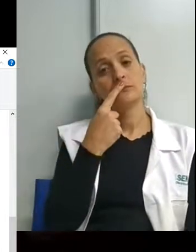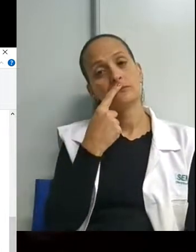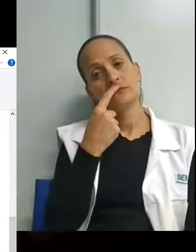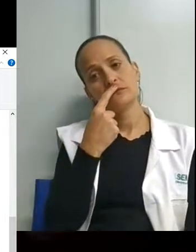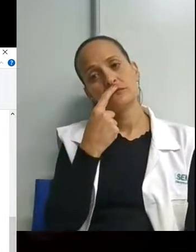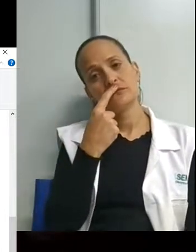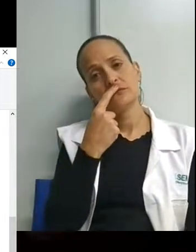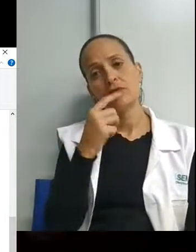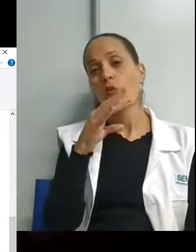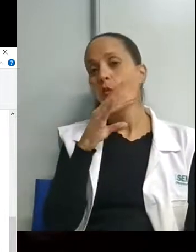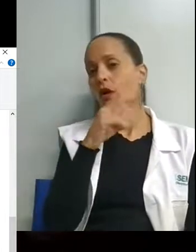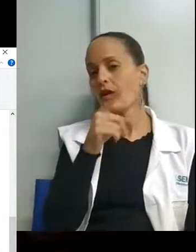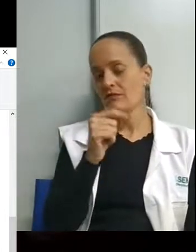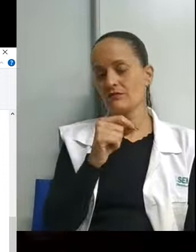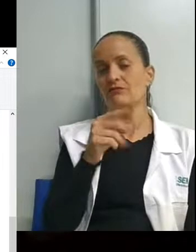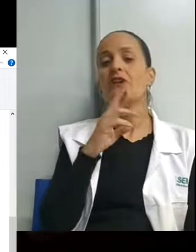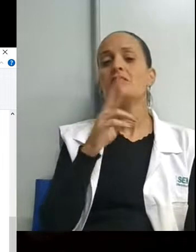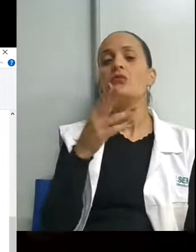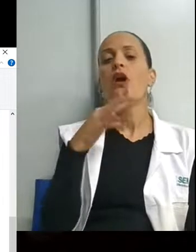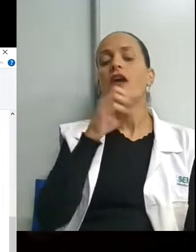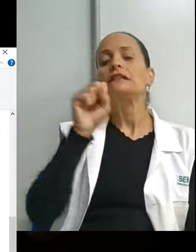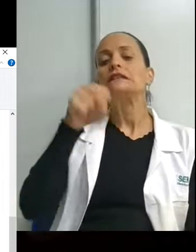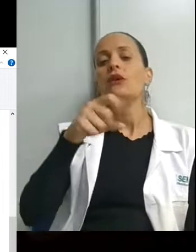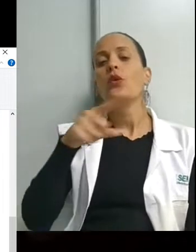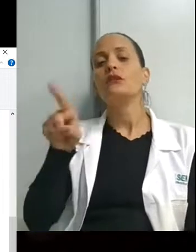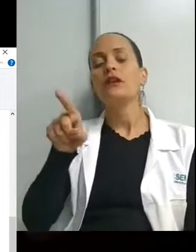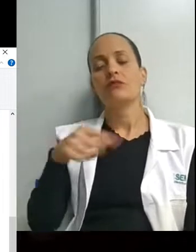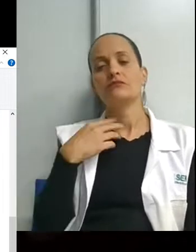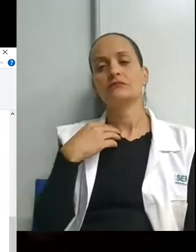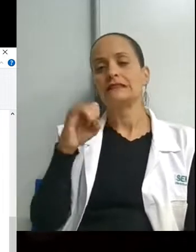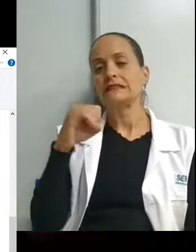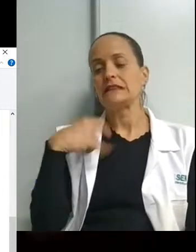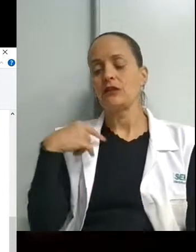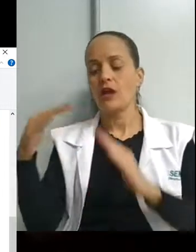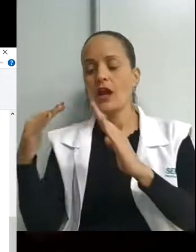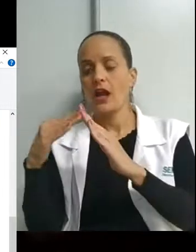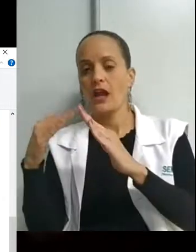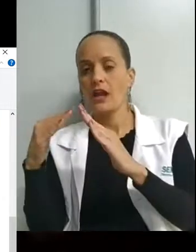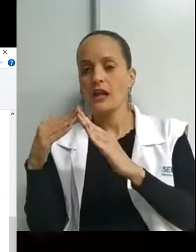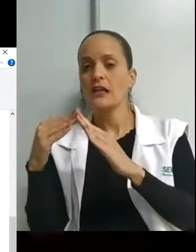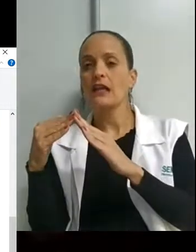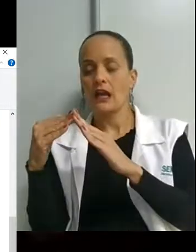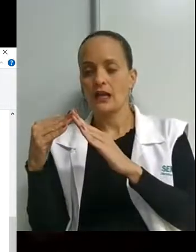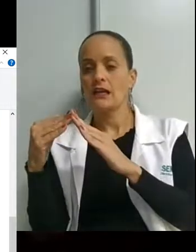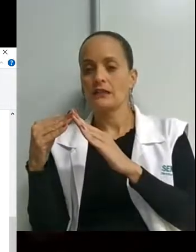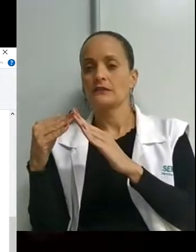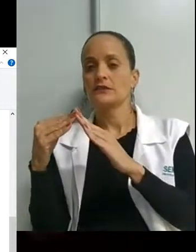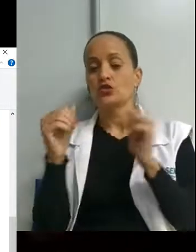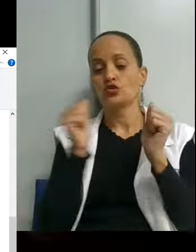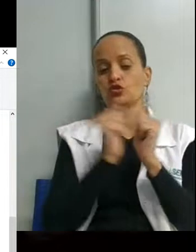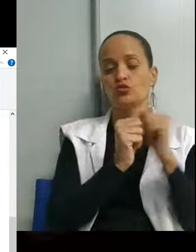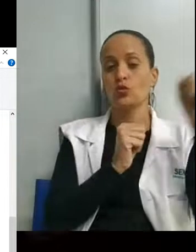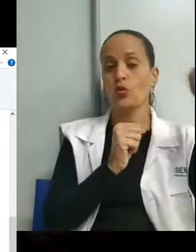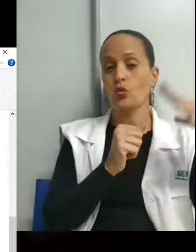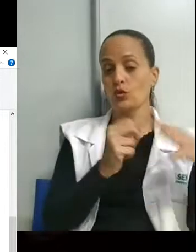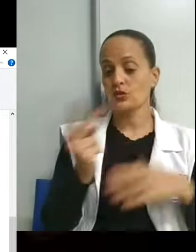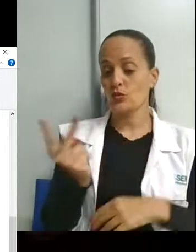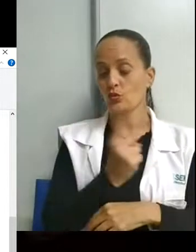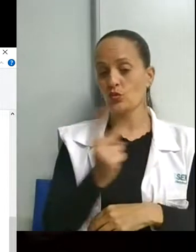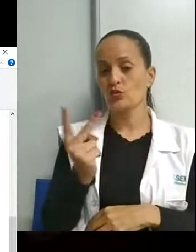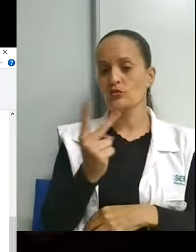Pela lógica aqui. Se eu conectar o circuito da casa junto com o circuito das luminárias, vocês acham que com